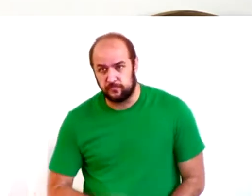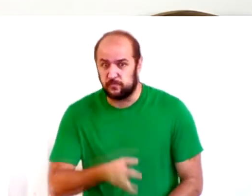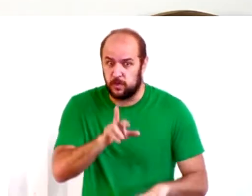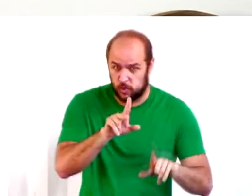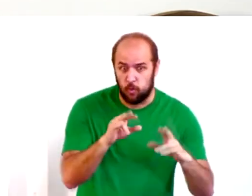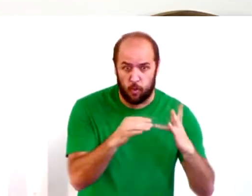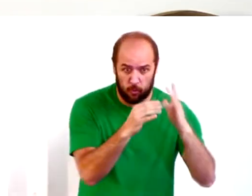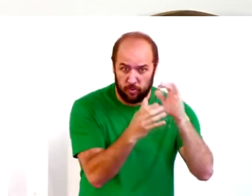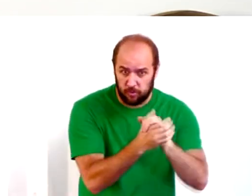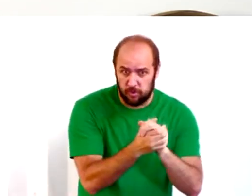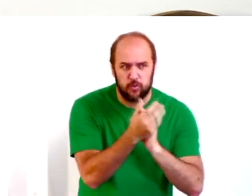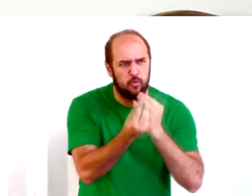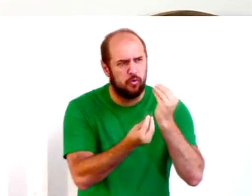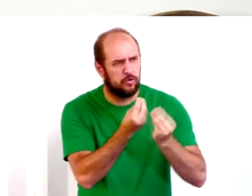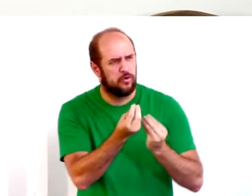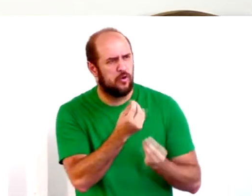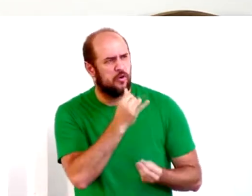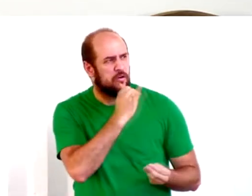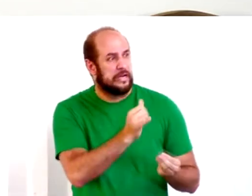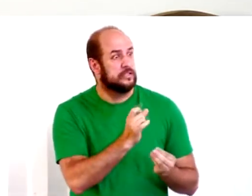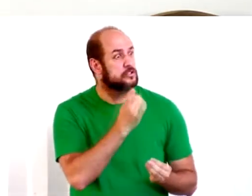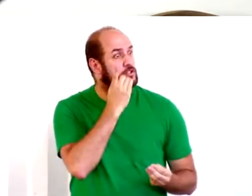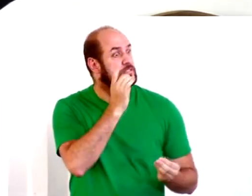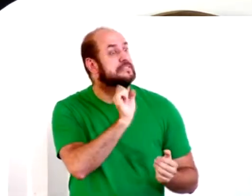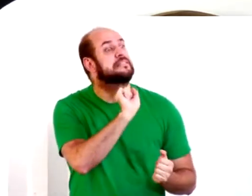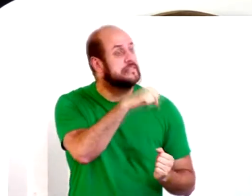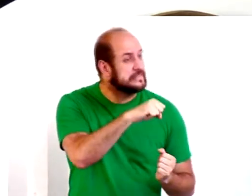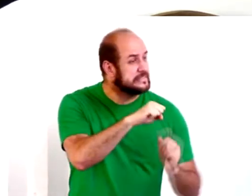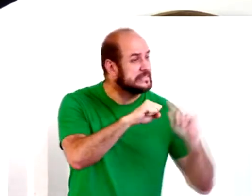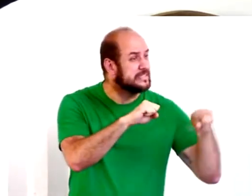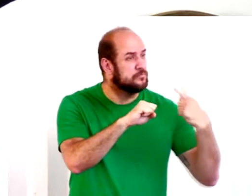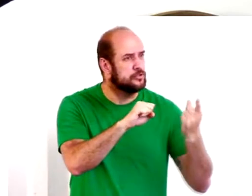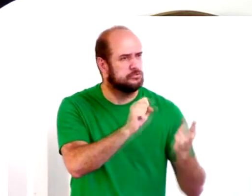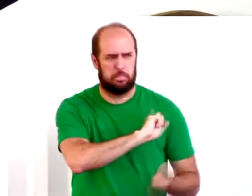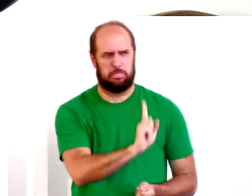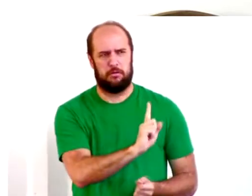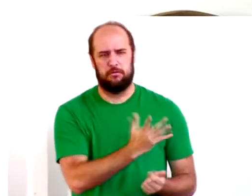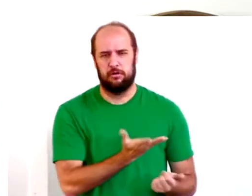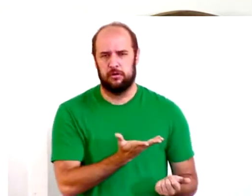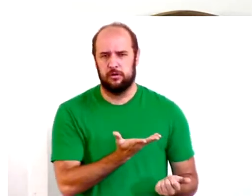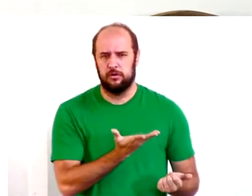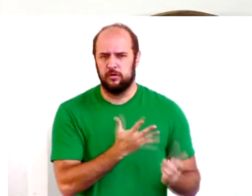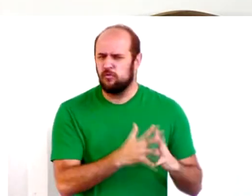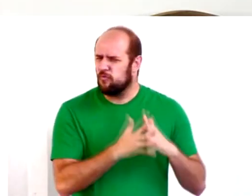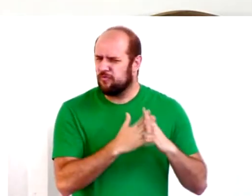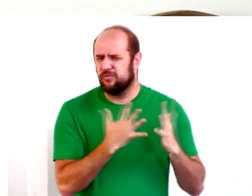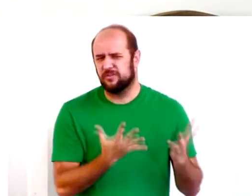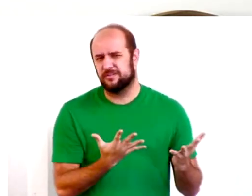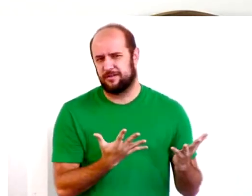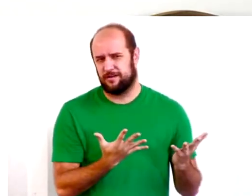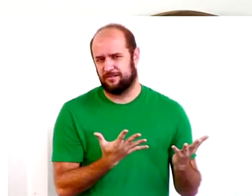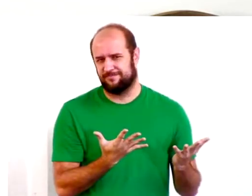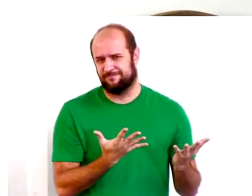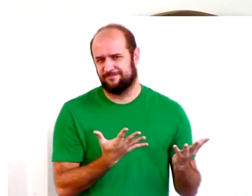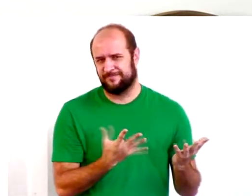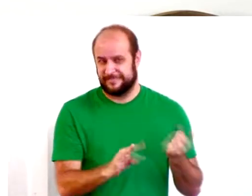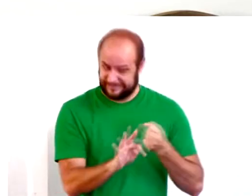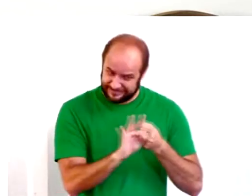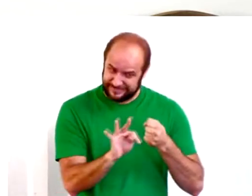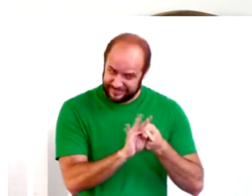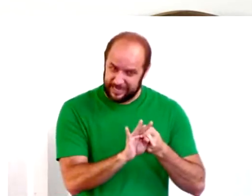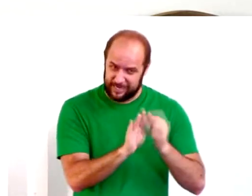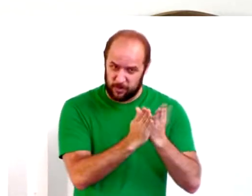paz se o sim de uma pessoa num dia é não depois? Esse é o ponto fundamental que Tiago